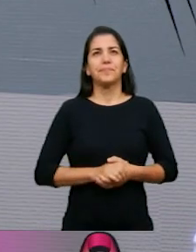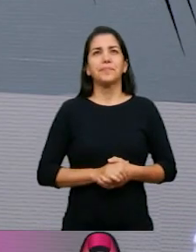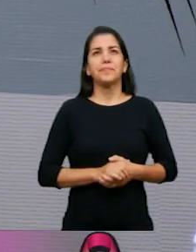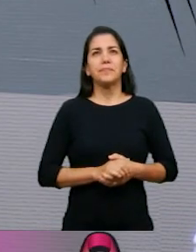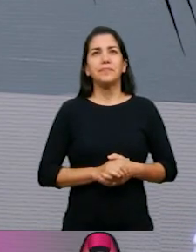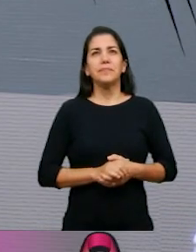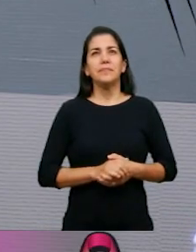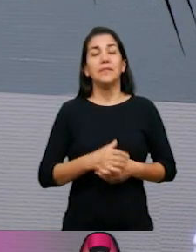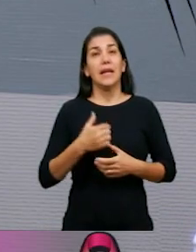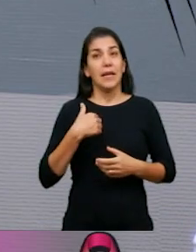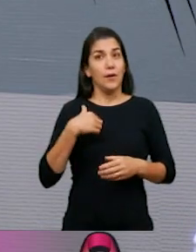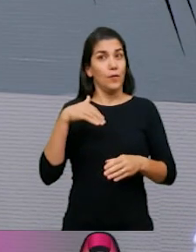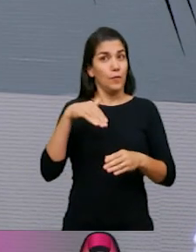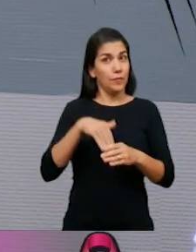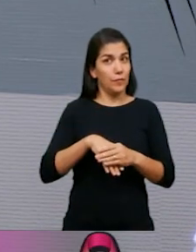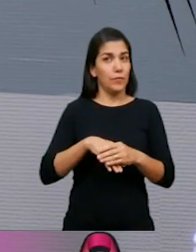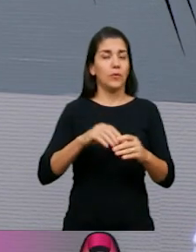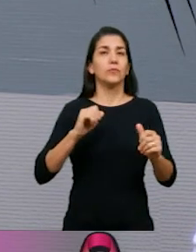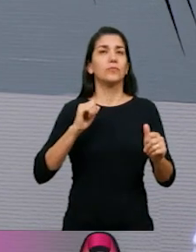isso que eu vou